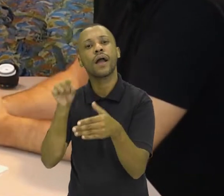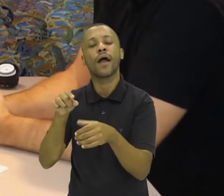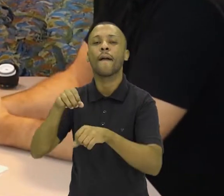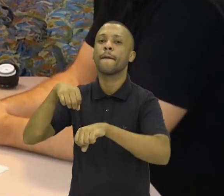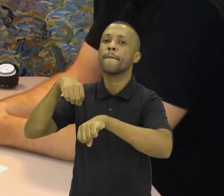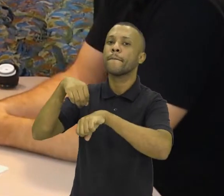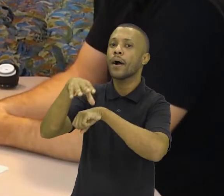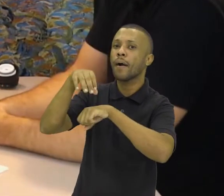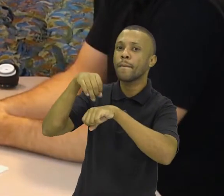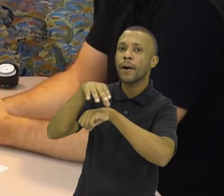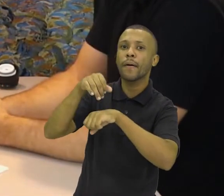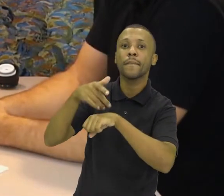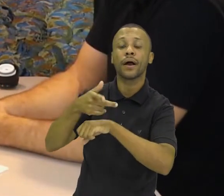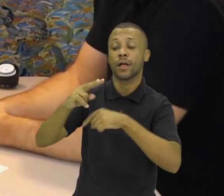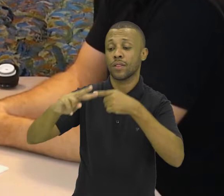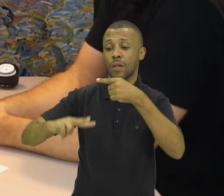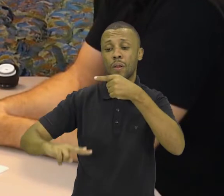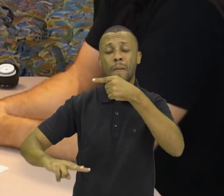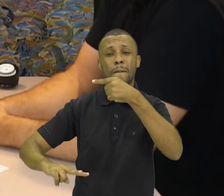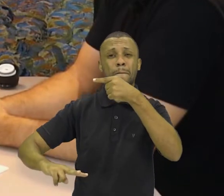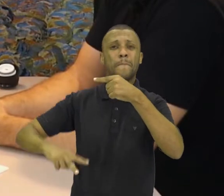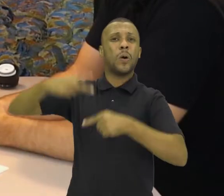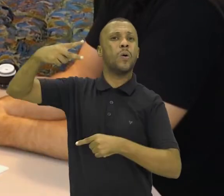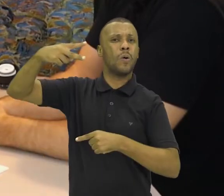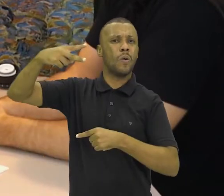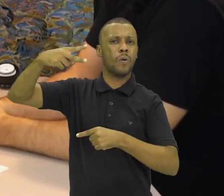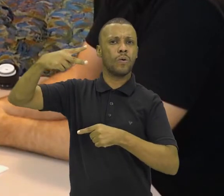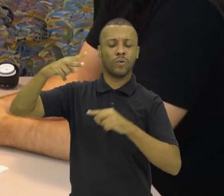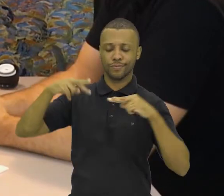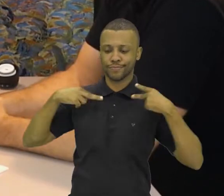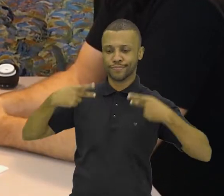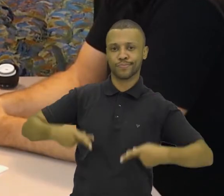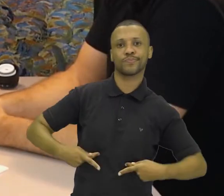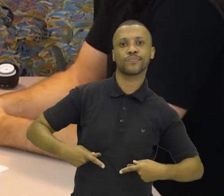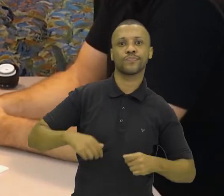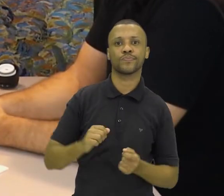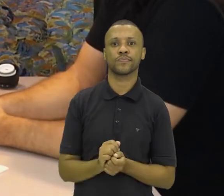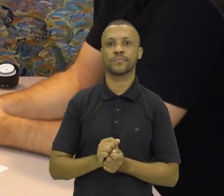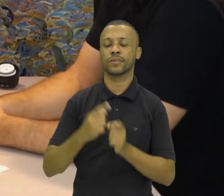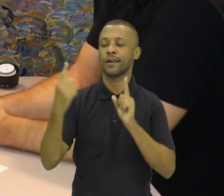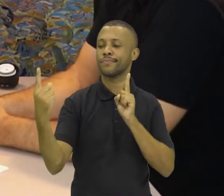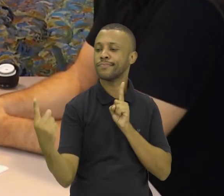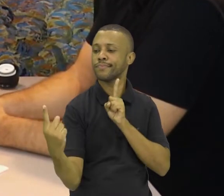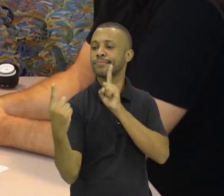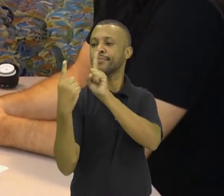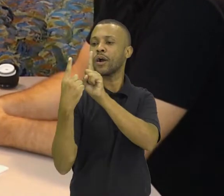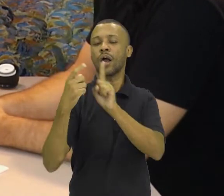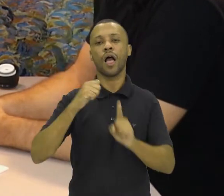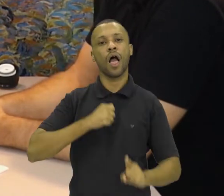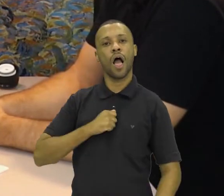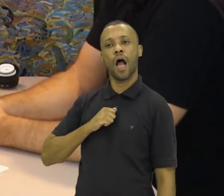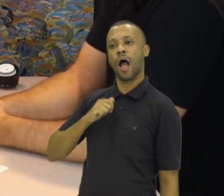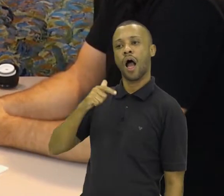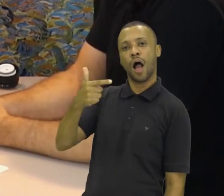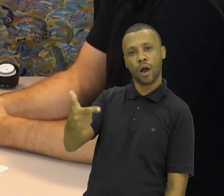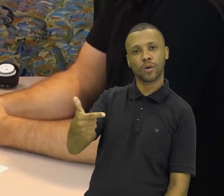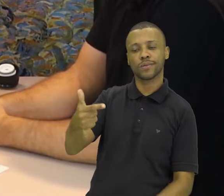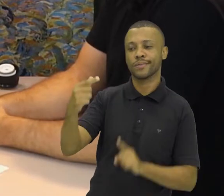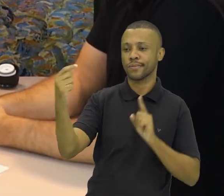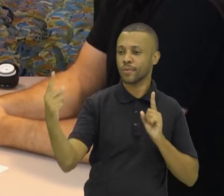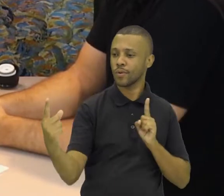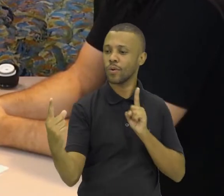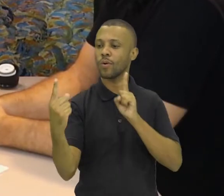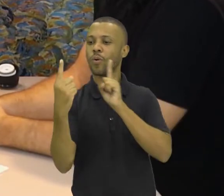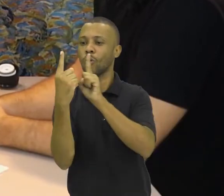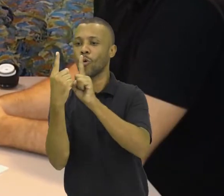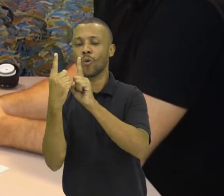é passarmos a mudar o nosso paradigma enquanto humanidade, a encarar o outro como um